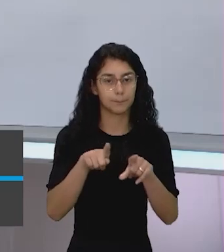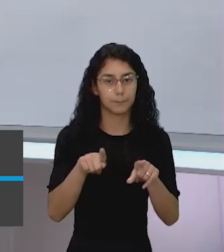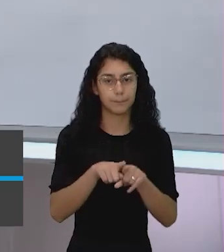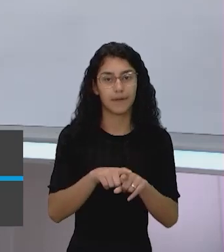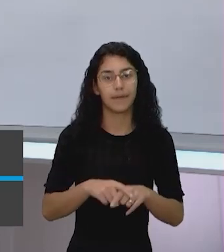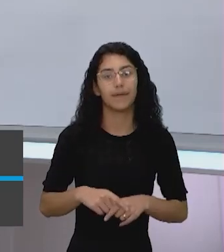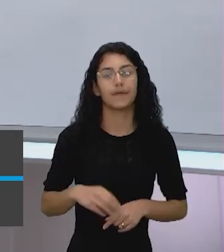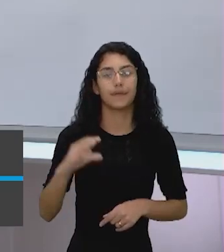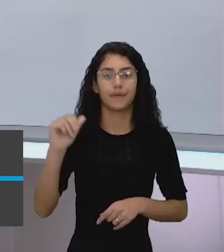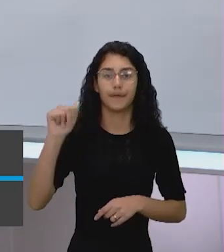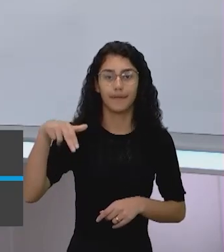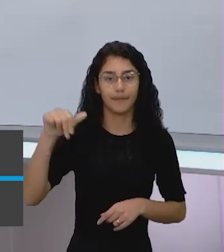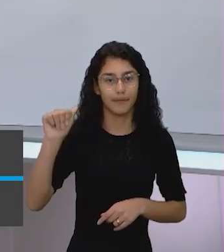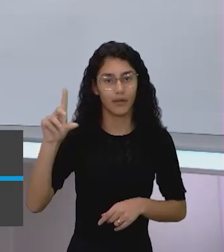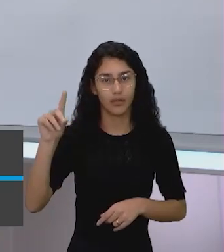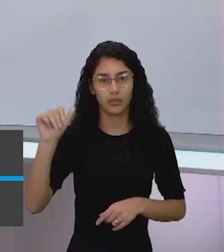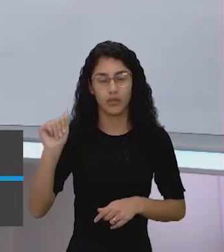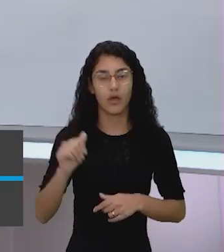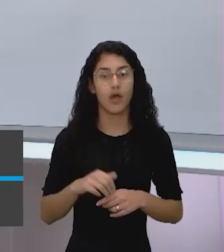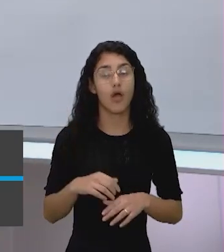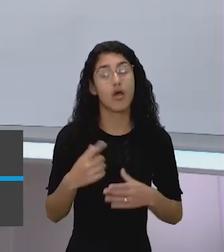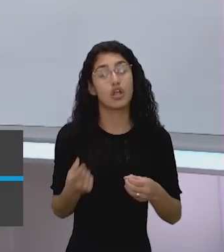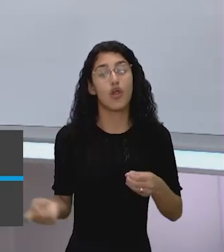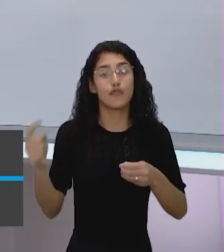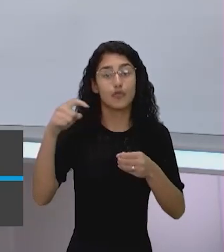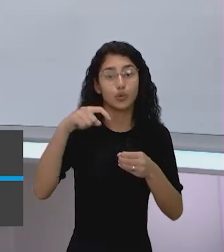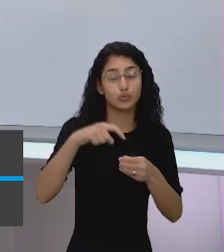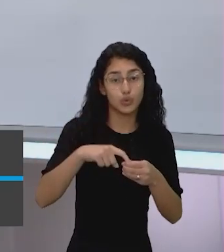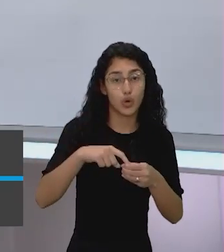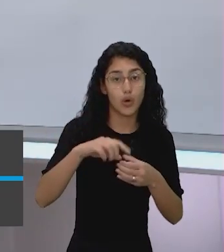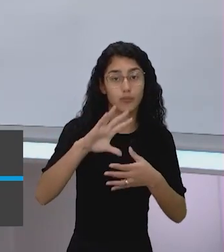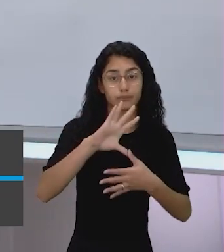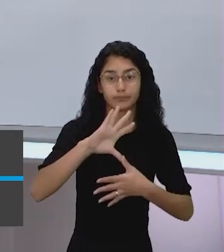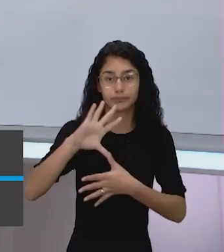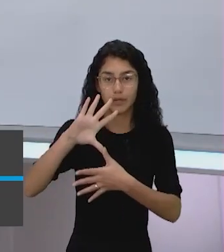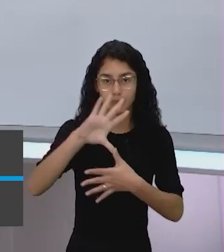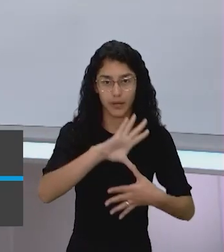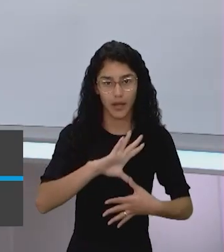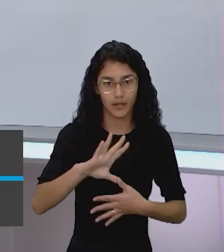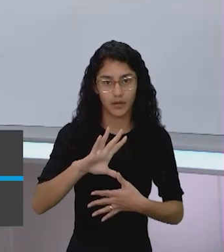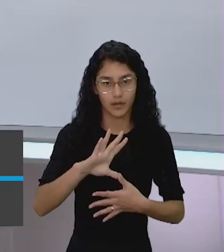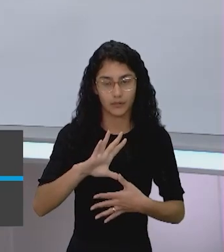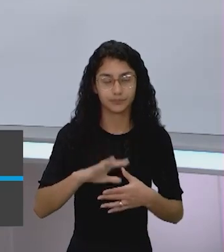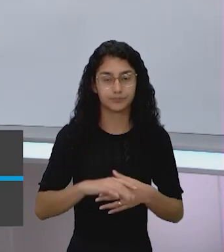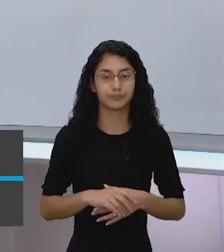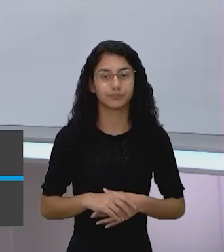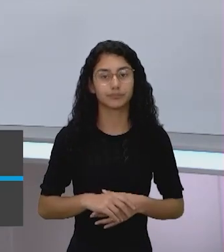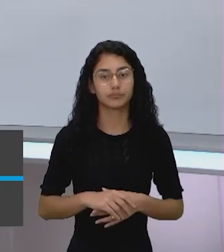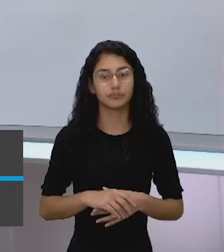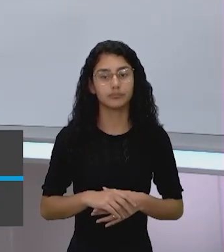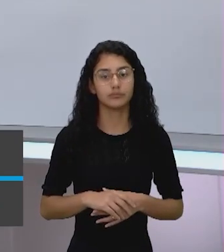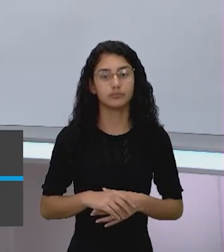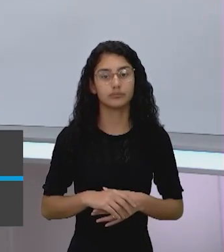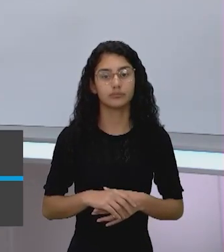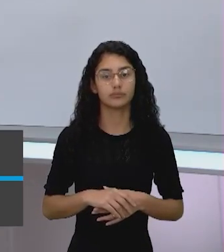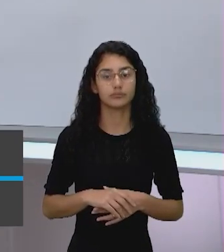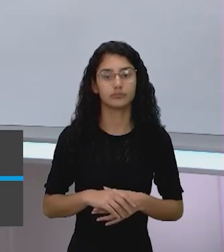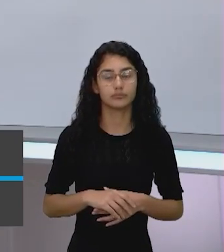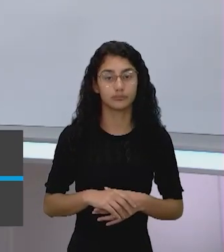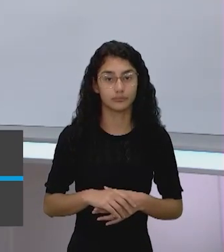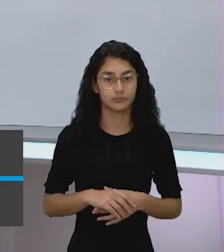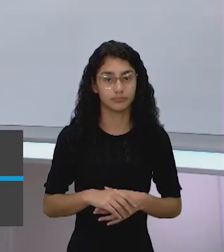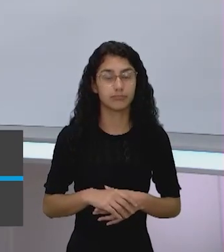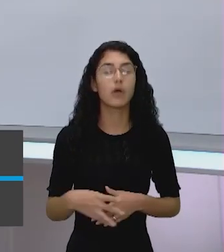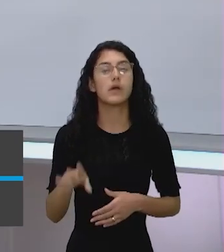no Canadá, mas quando ele retornou para a América Latina, ele não veio para o Brasil, ele ficou em outros países que também eram conhecidos como países do terceiro mundo. Então